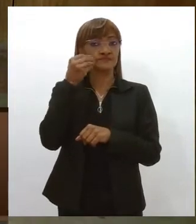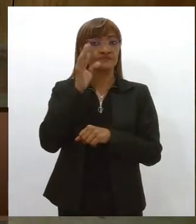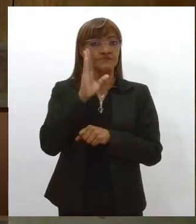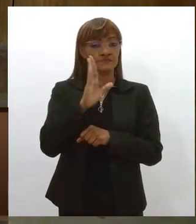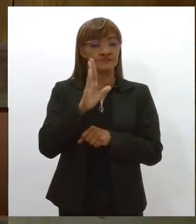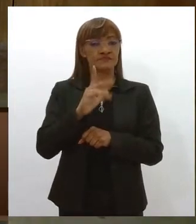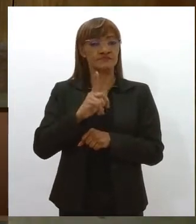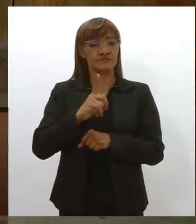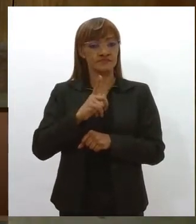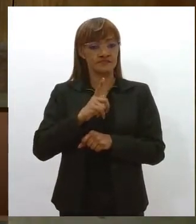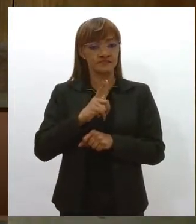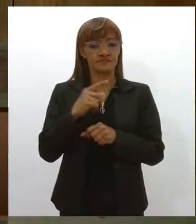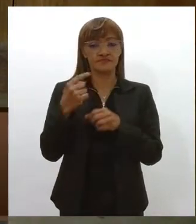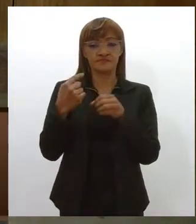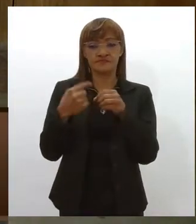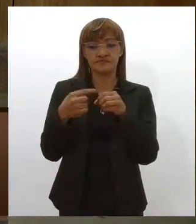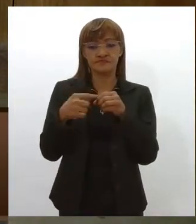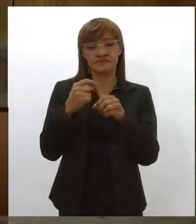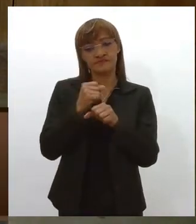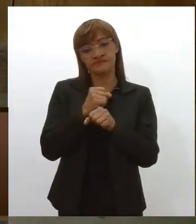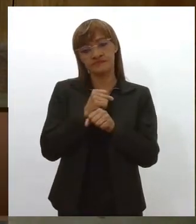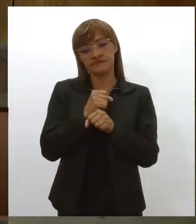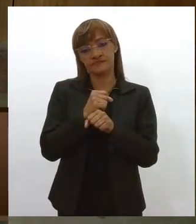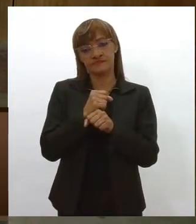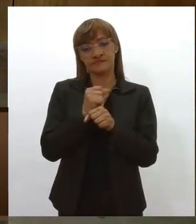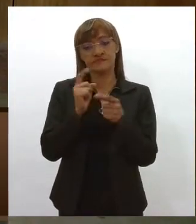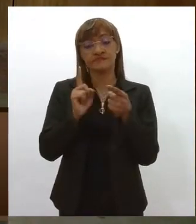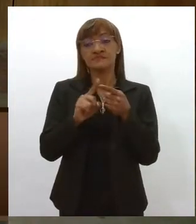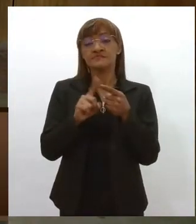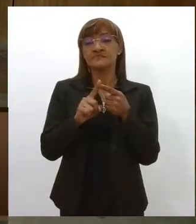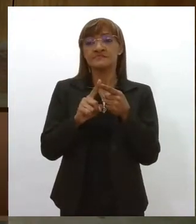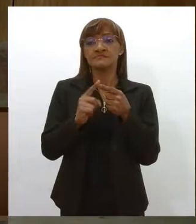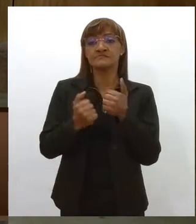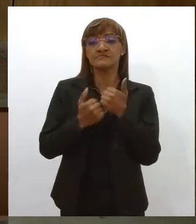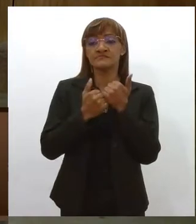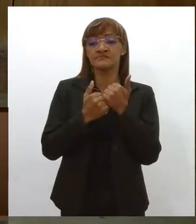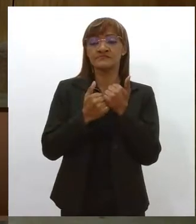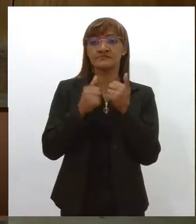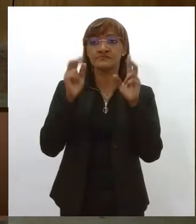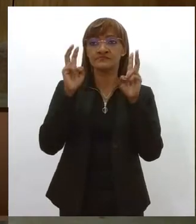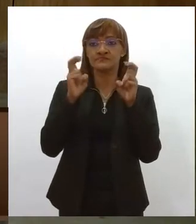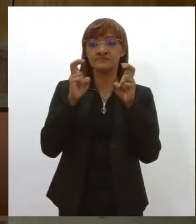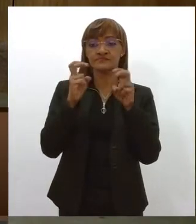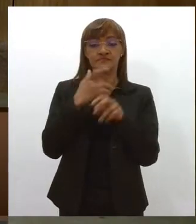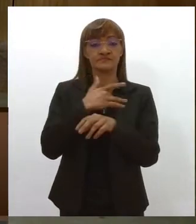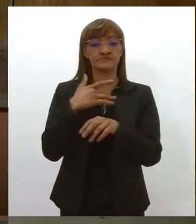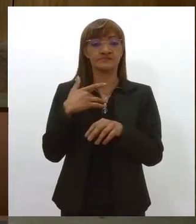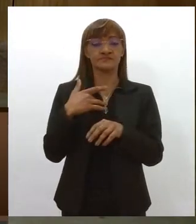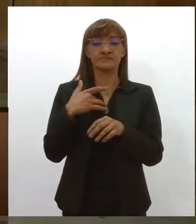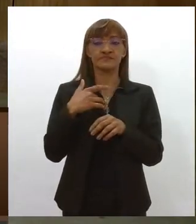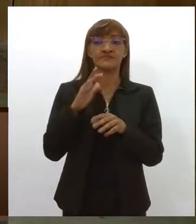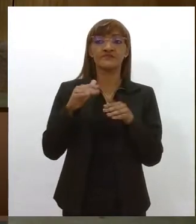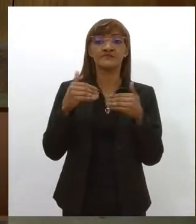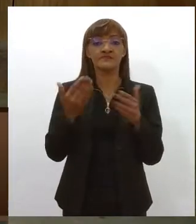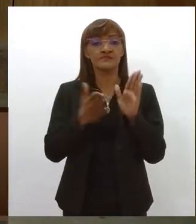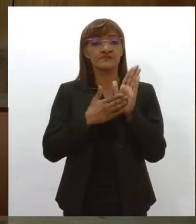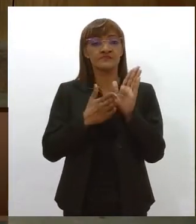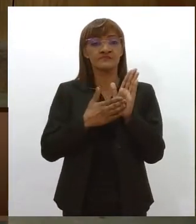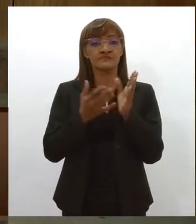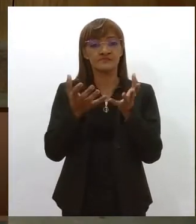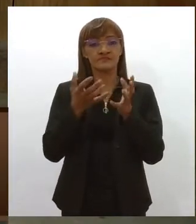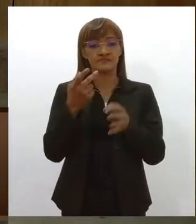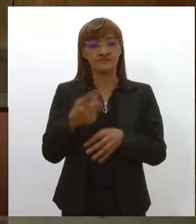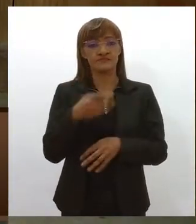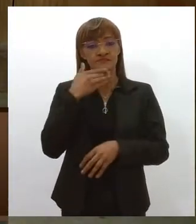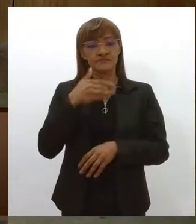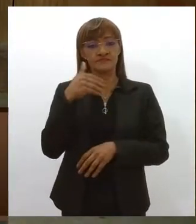do estado. Além da bandeira da saúde, o que mais você pretende trazer de propostas aqui de melhoramento para o povo sergipano a partir do ano que